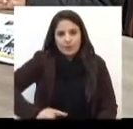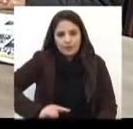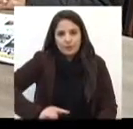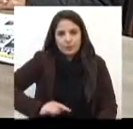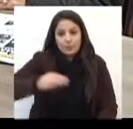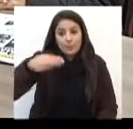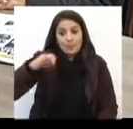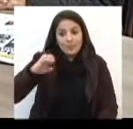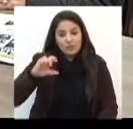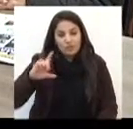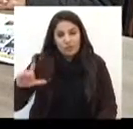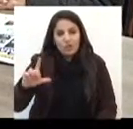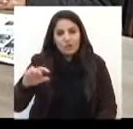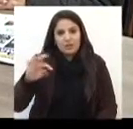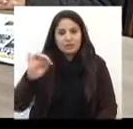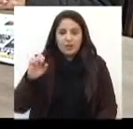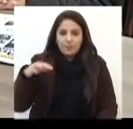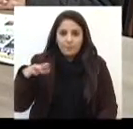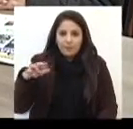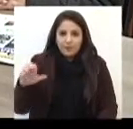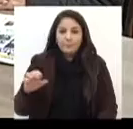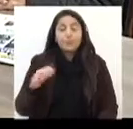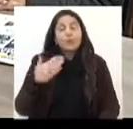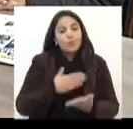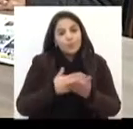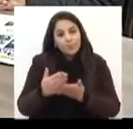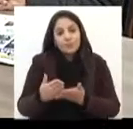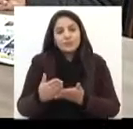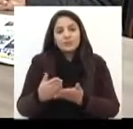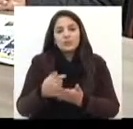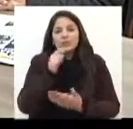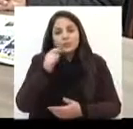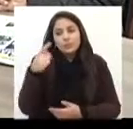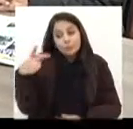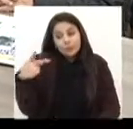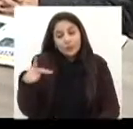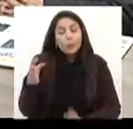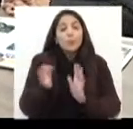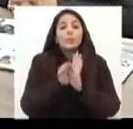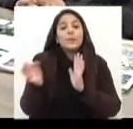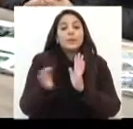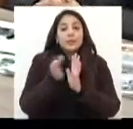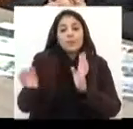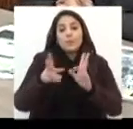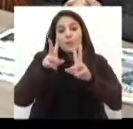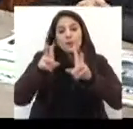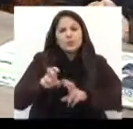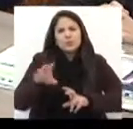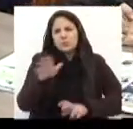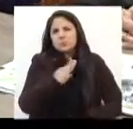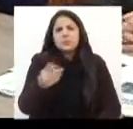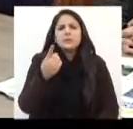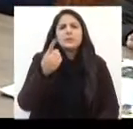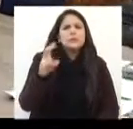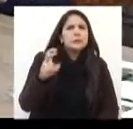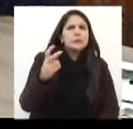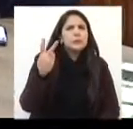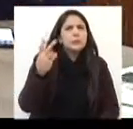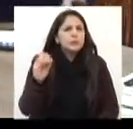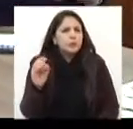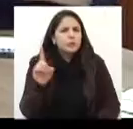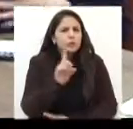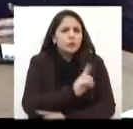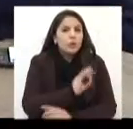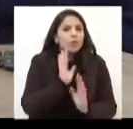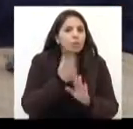Michel Temer. Vereador, eu inicio então este debate com o senhor. Qual é a sua opinião então sobre esses cerca de 15, 20 dias